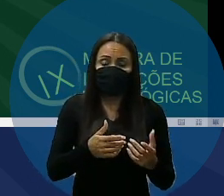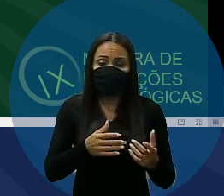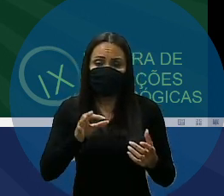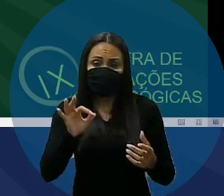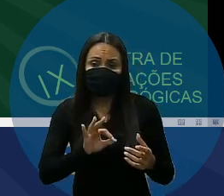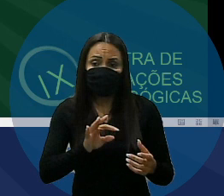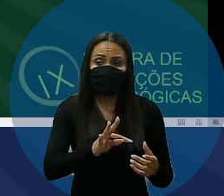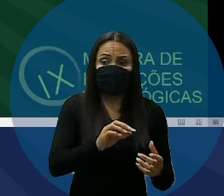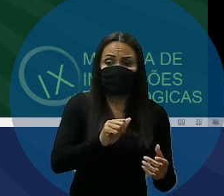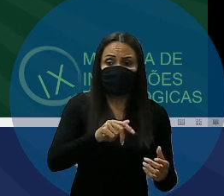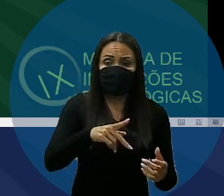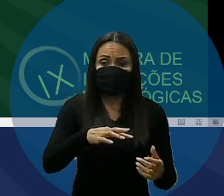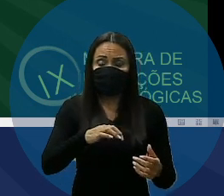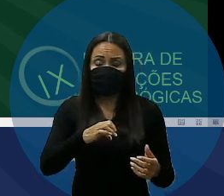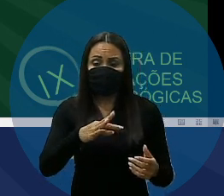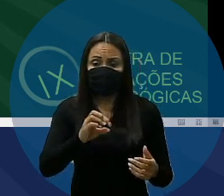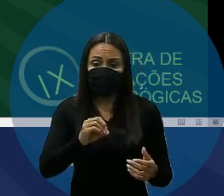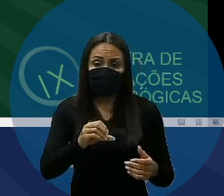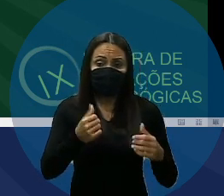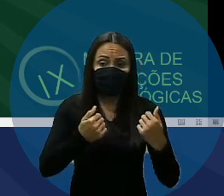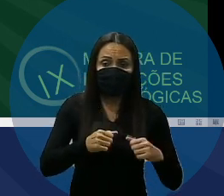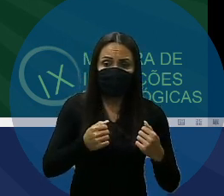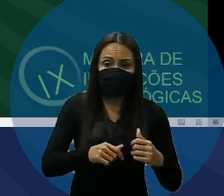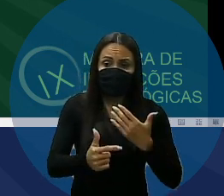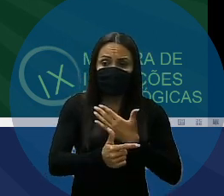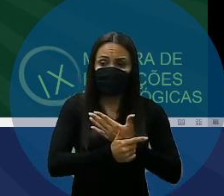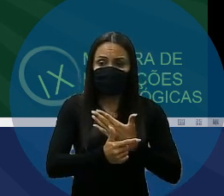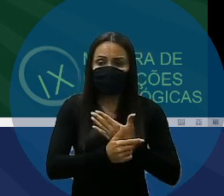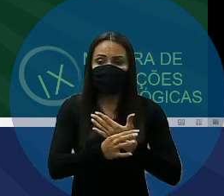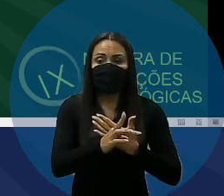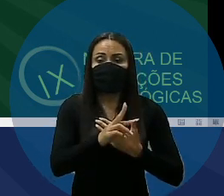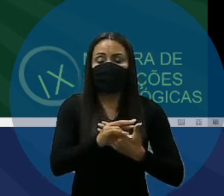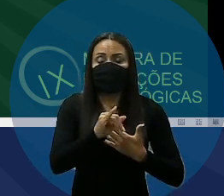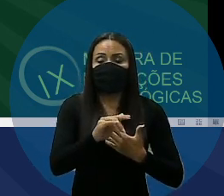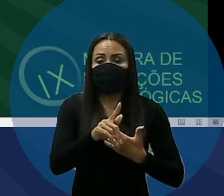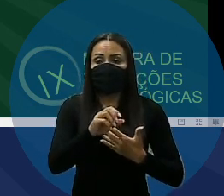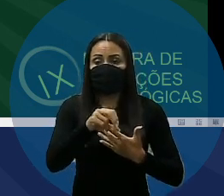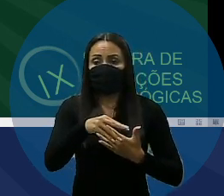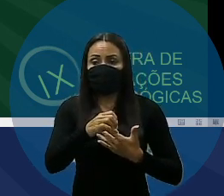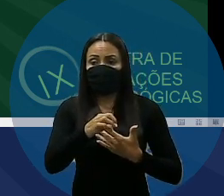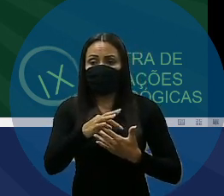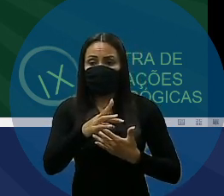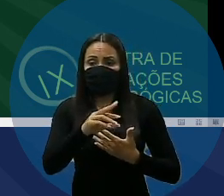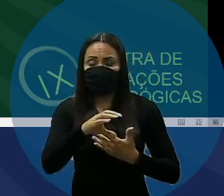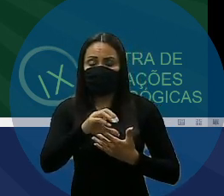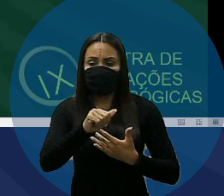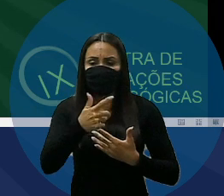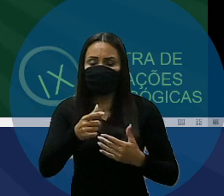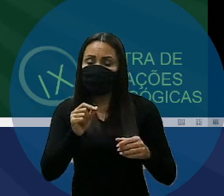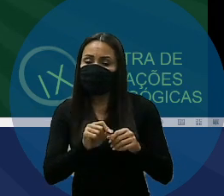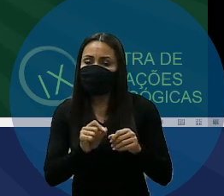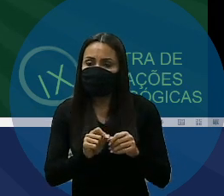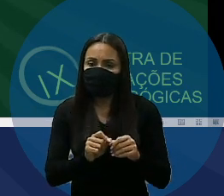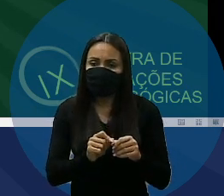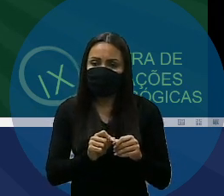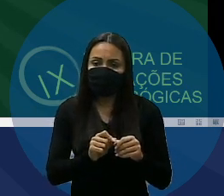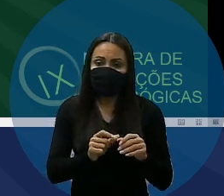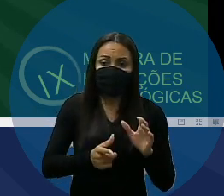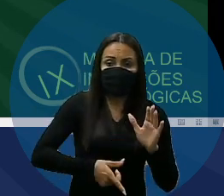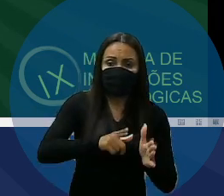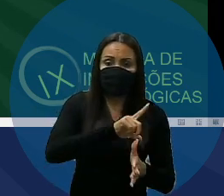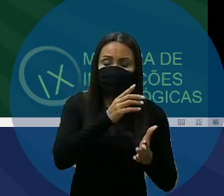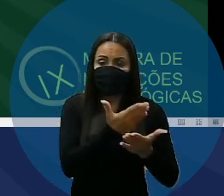né, que eles iam precisar para as funções trigonométricas. Então, a gente fez previamente umas aulas